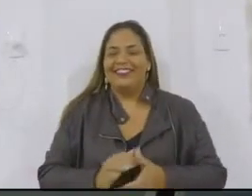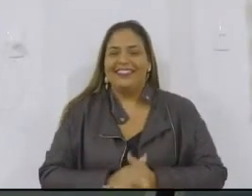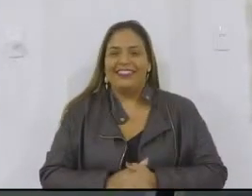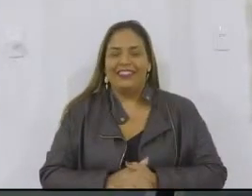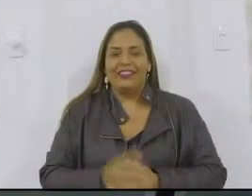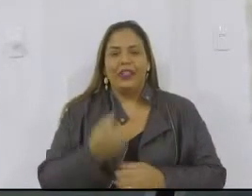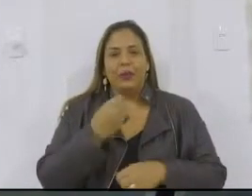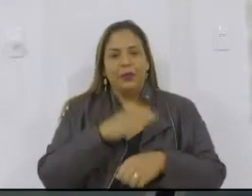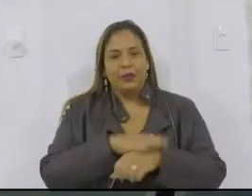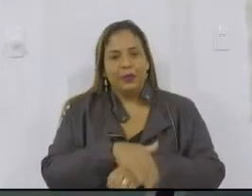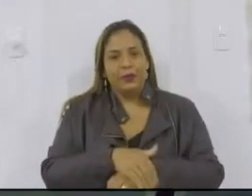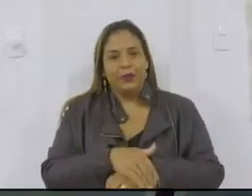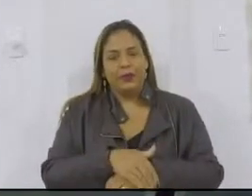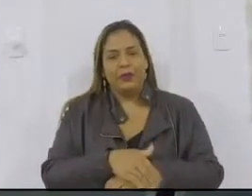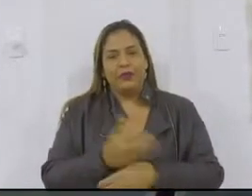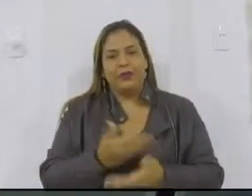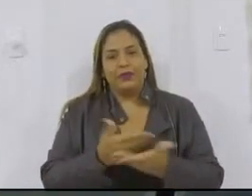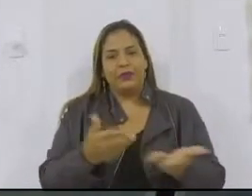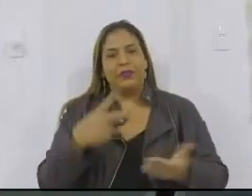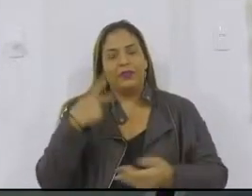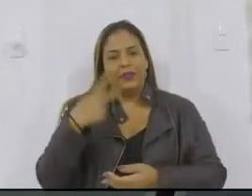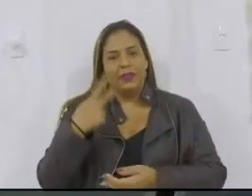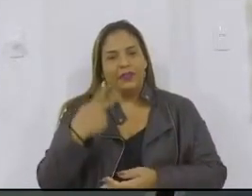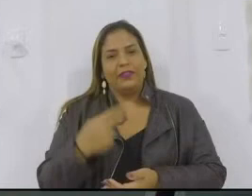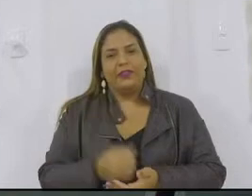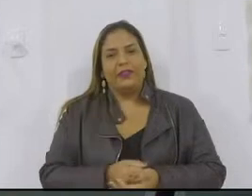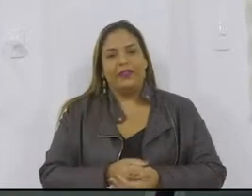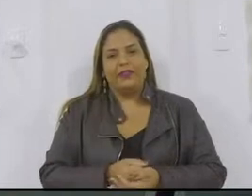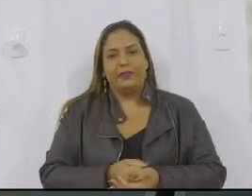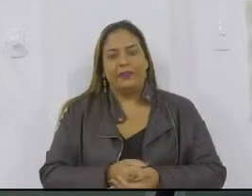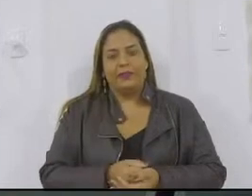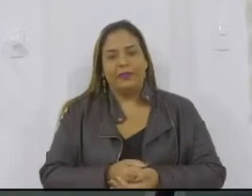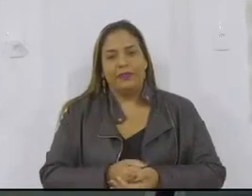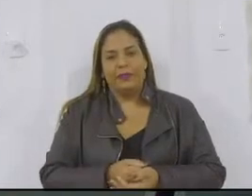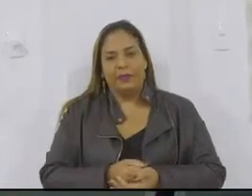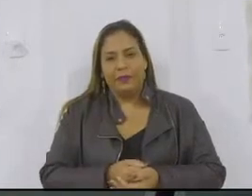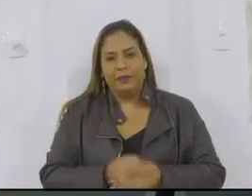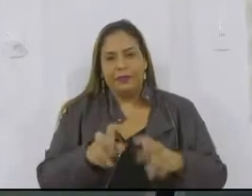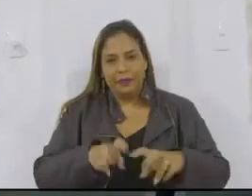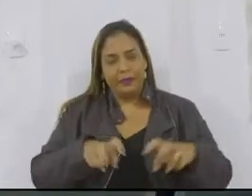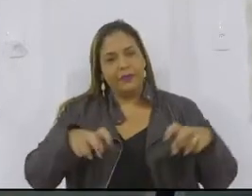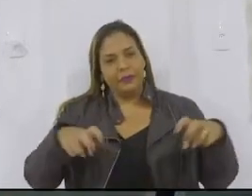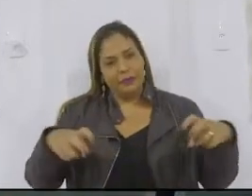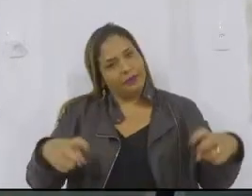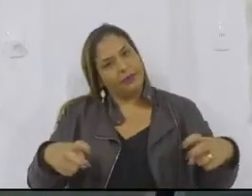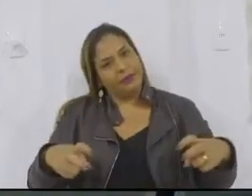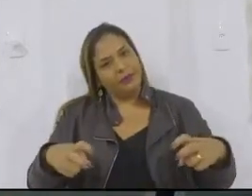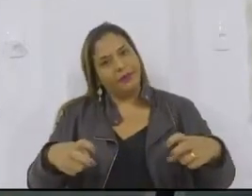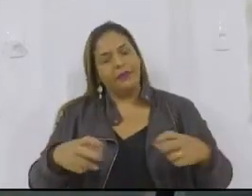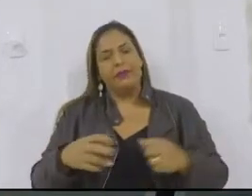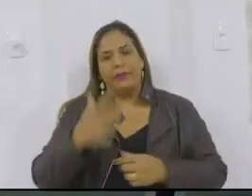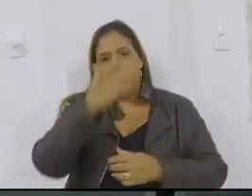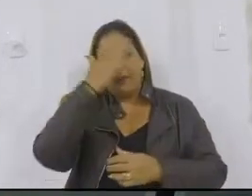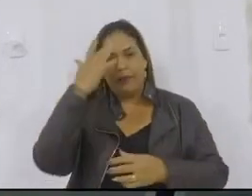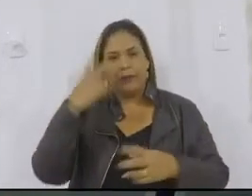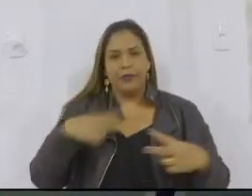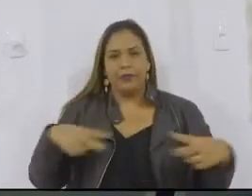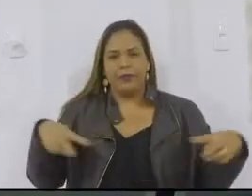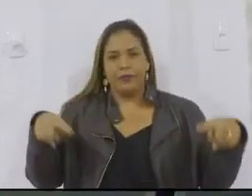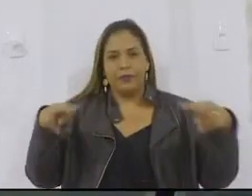Boa noite, presidente, demais vereadores, ao público que se encontra no plenário e ao que nos assistem pela TV